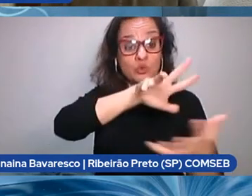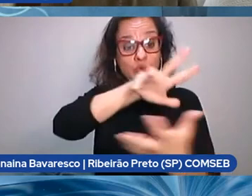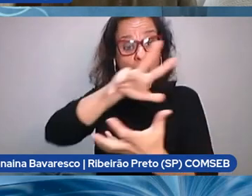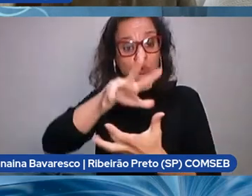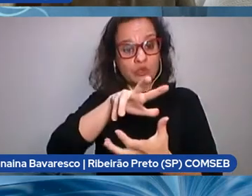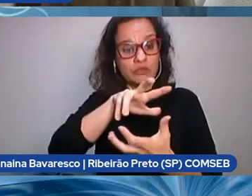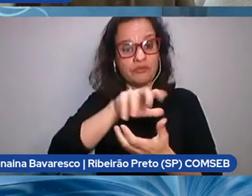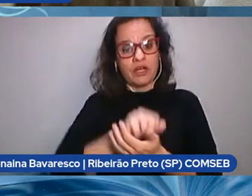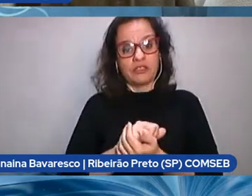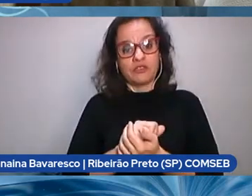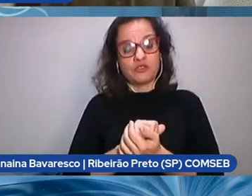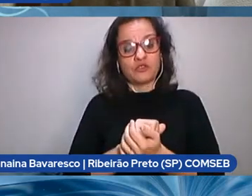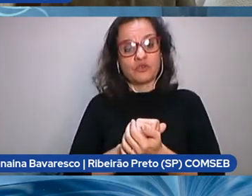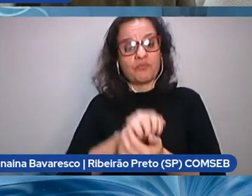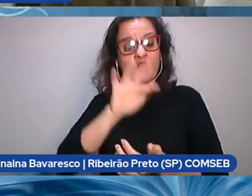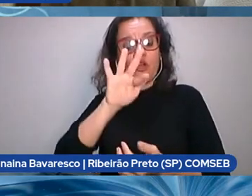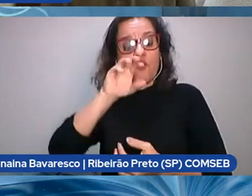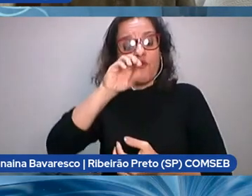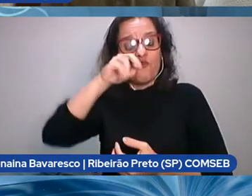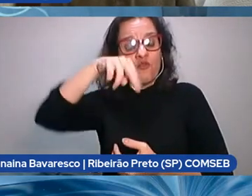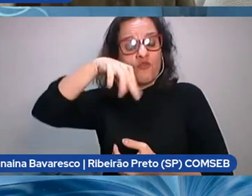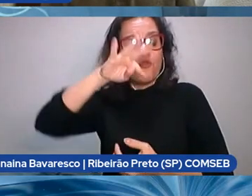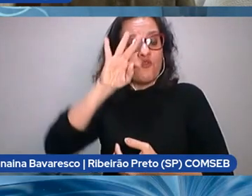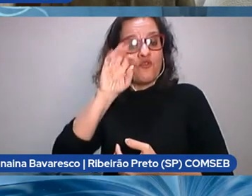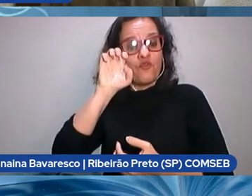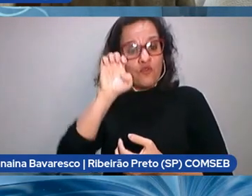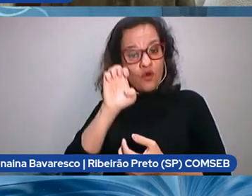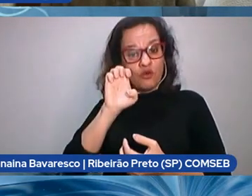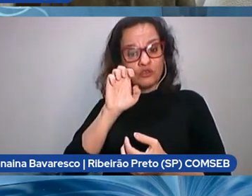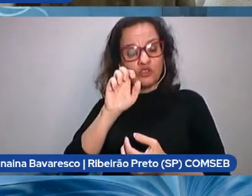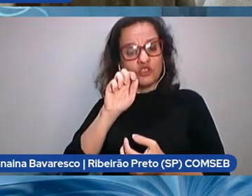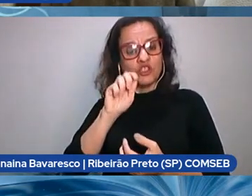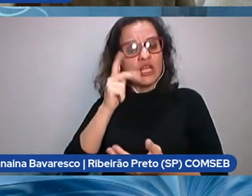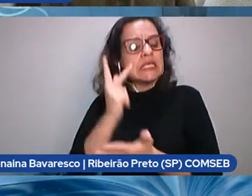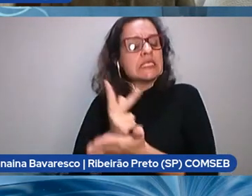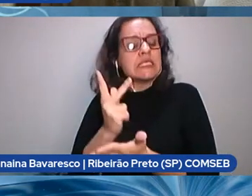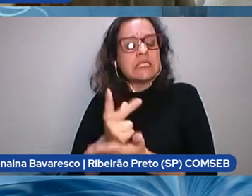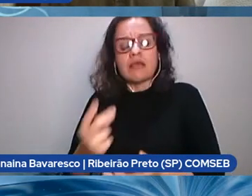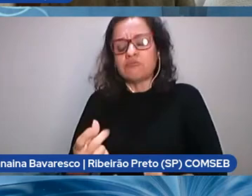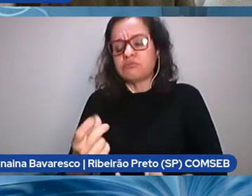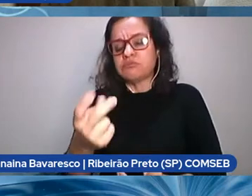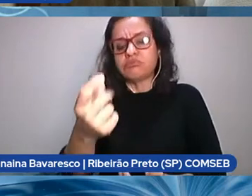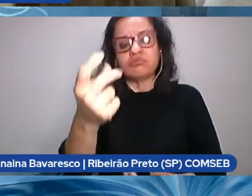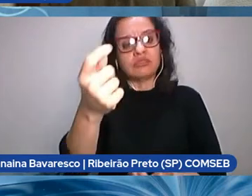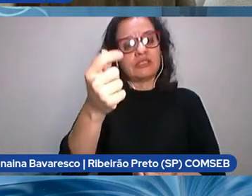e fonte inesgotável, que continua produzindo sempre.